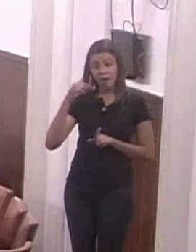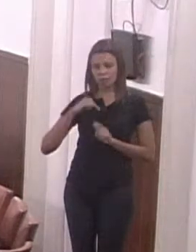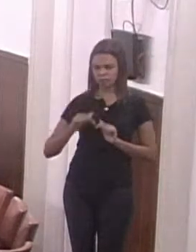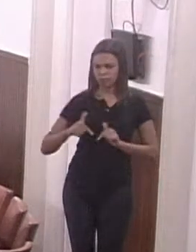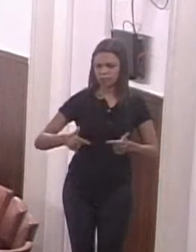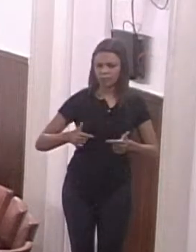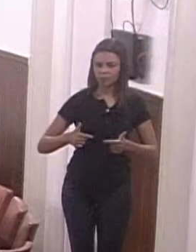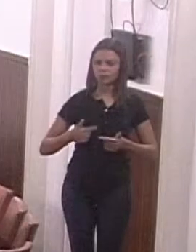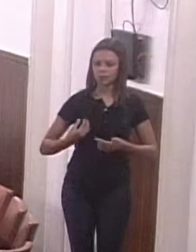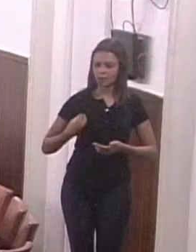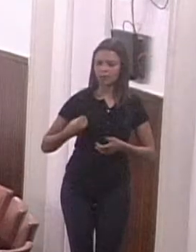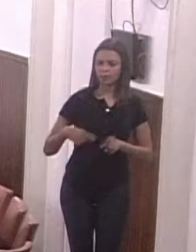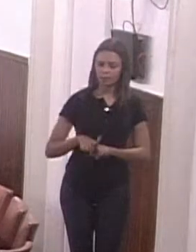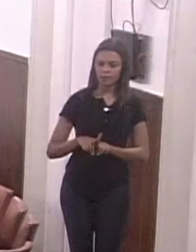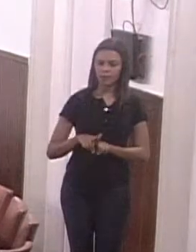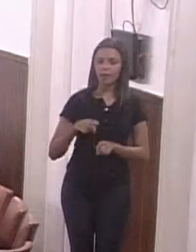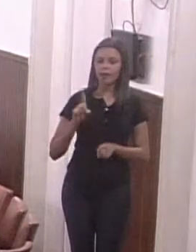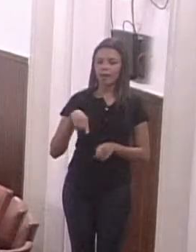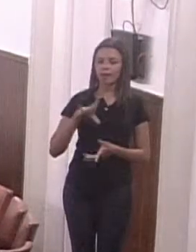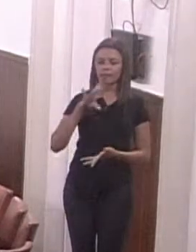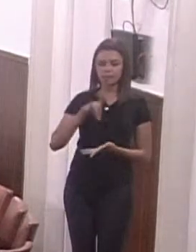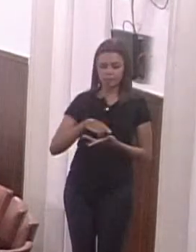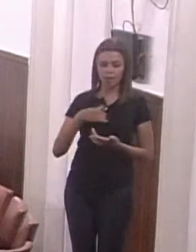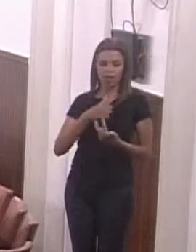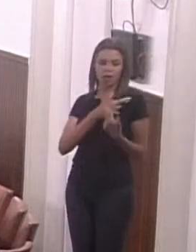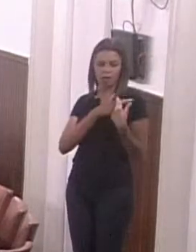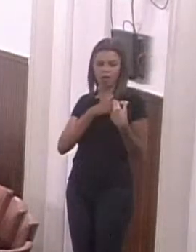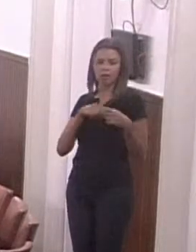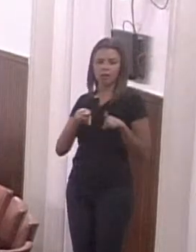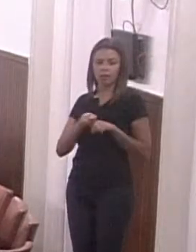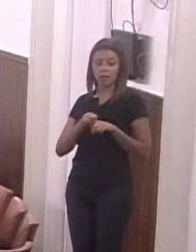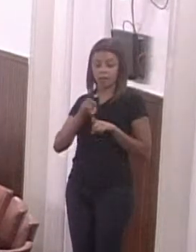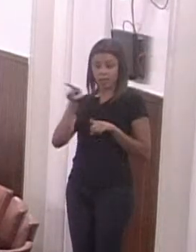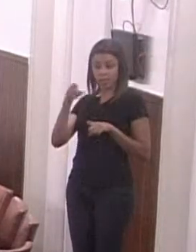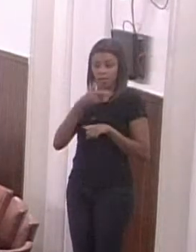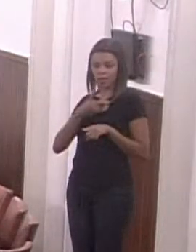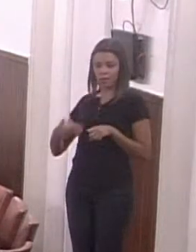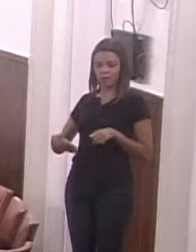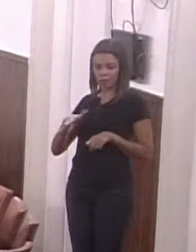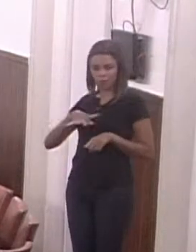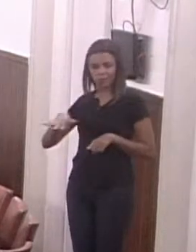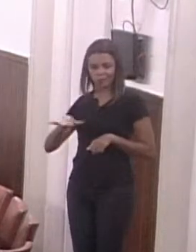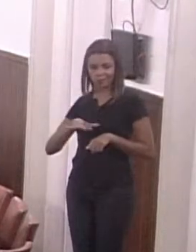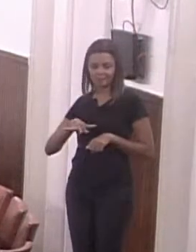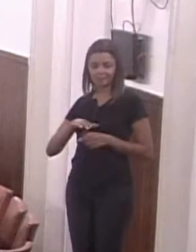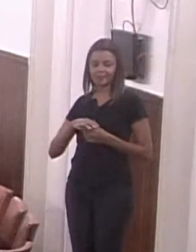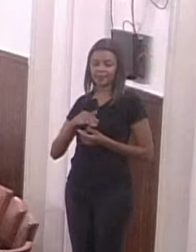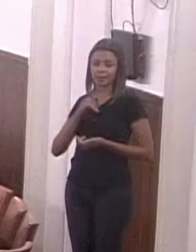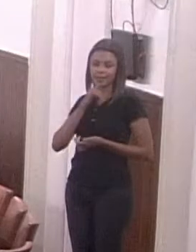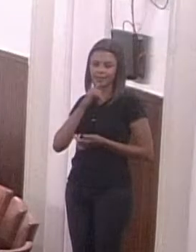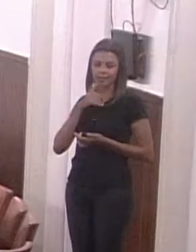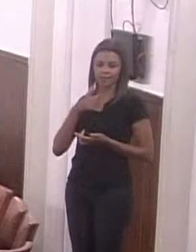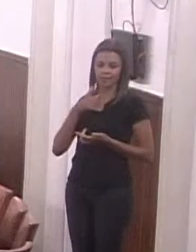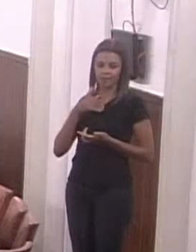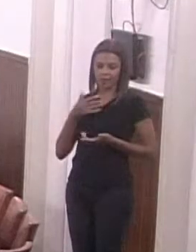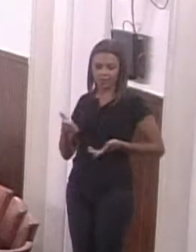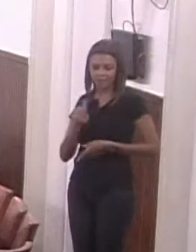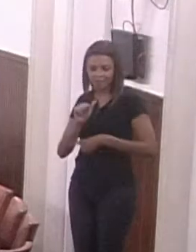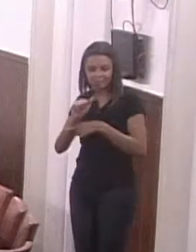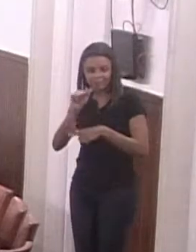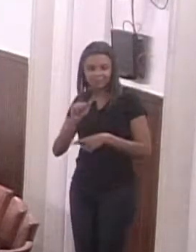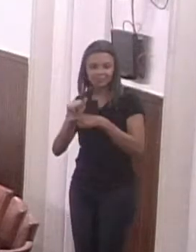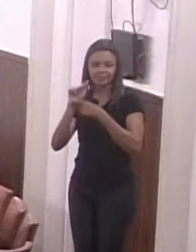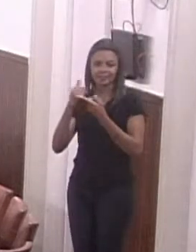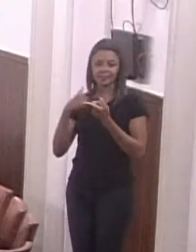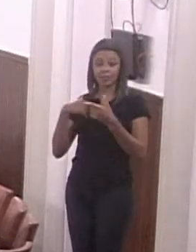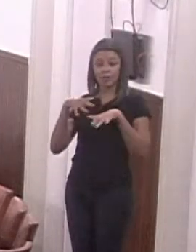engajada o reconhecimento das responsabilidades dos setores envolvidos, né? A questão da assistência, a questão